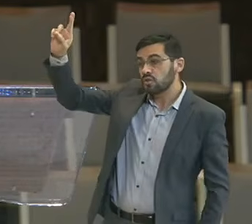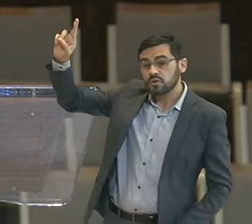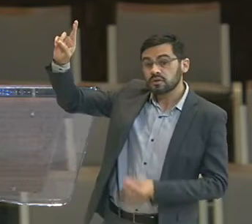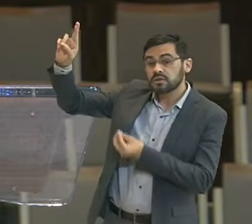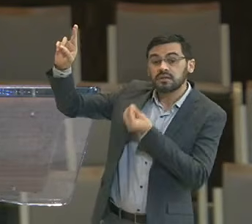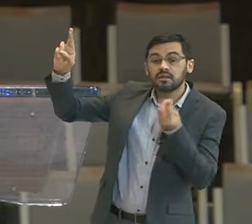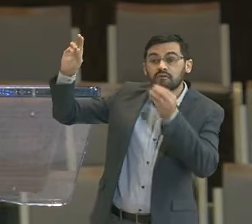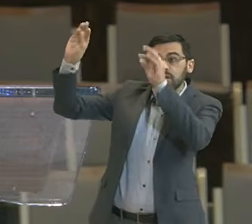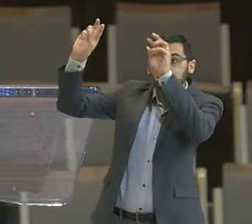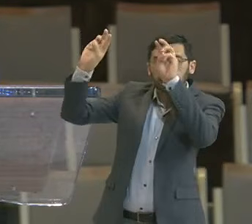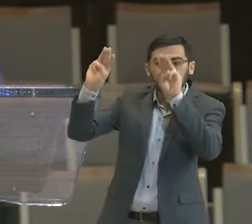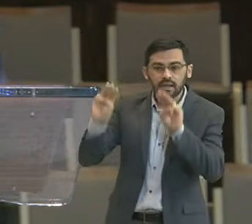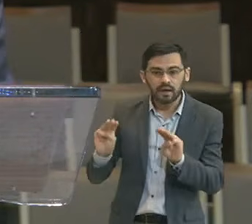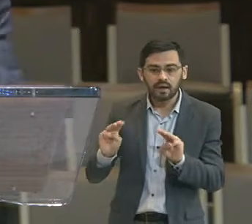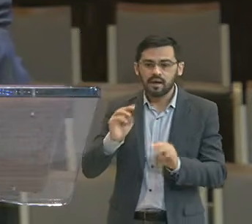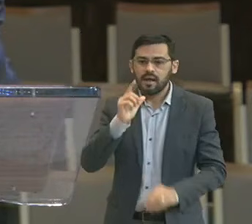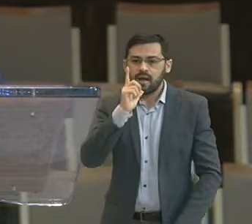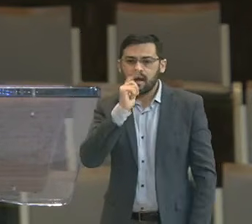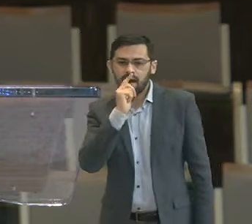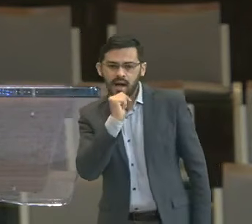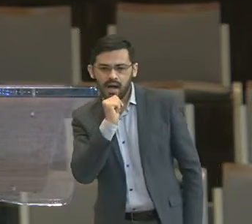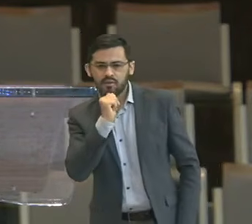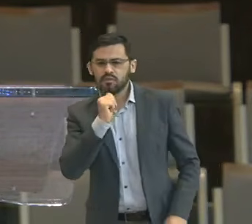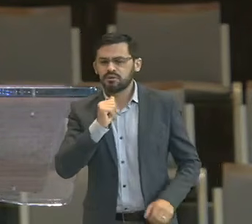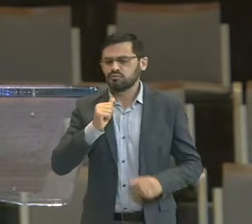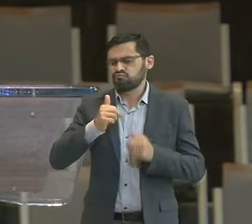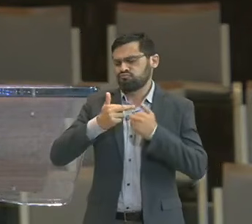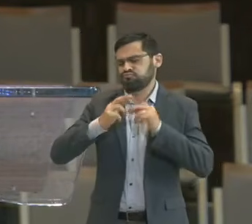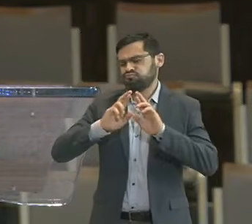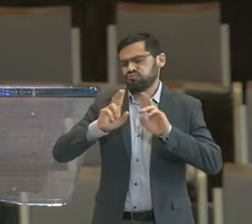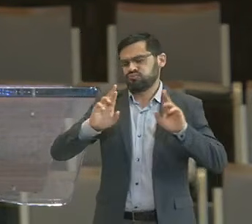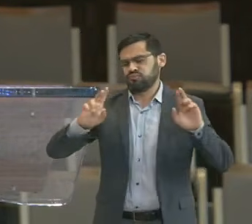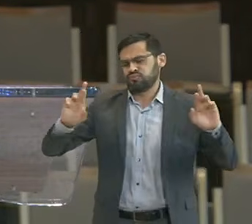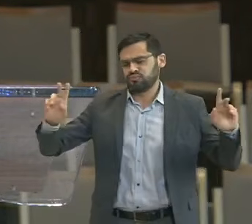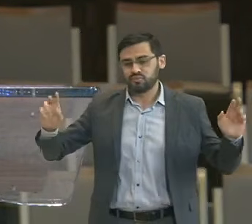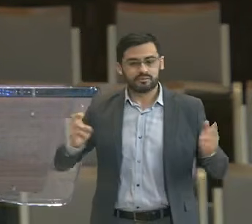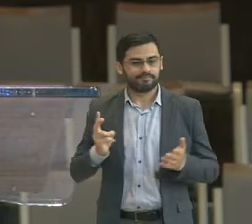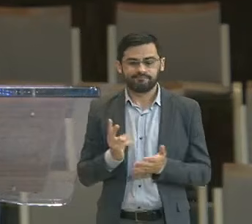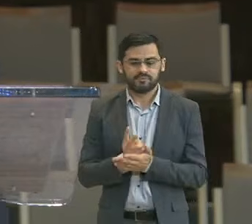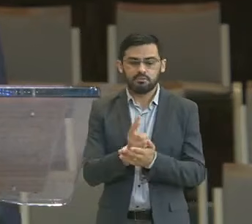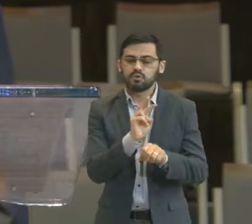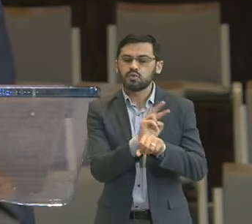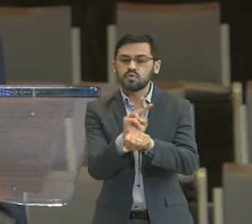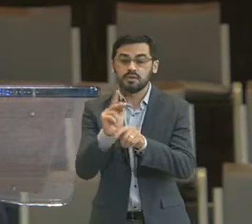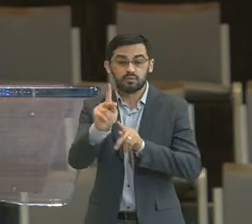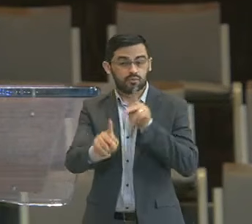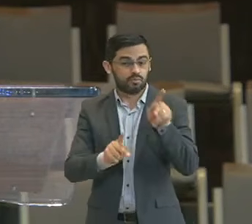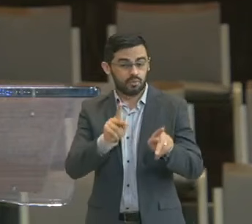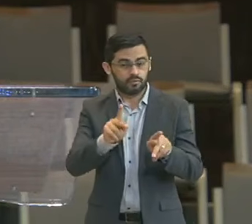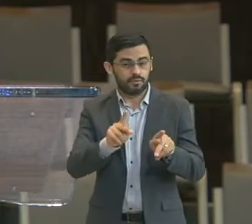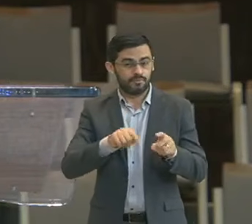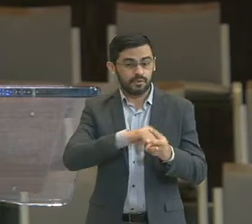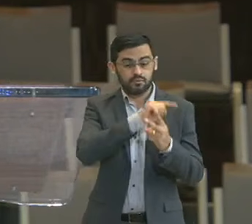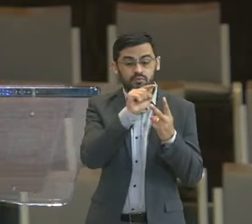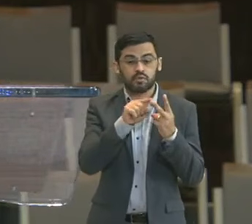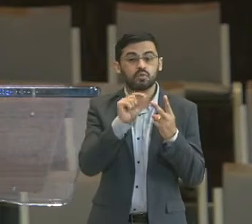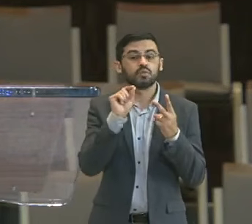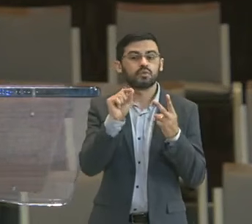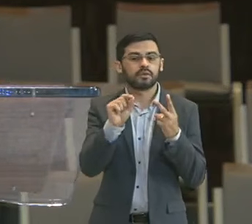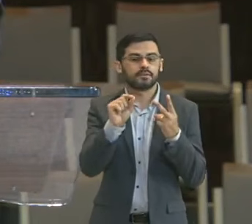maná, água da rocha, cordonizes e tantas outras coisas. E o segundo